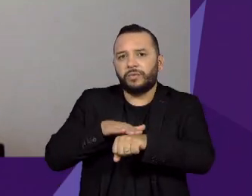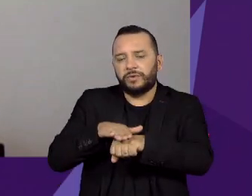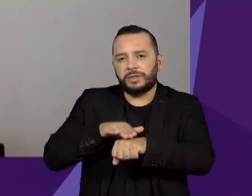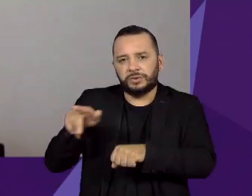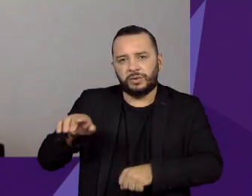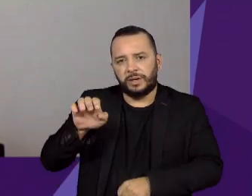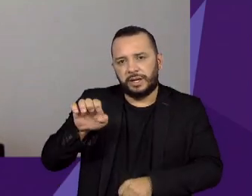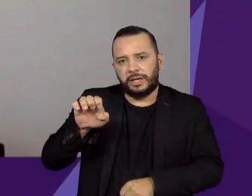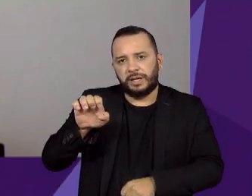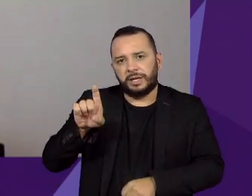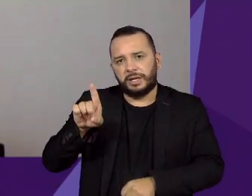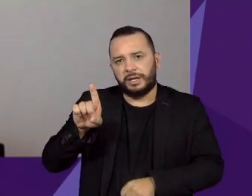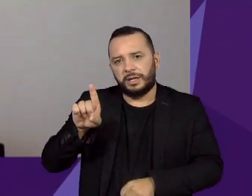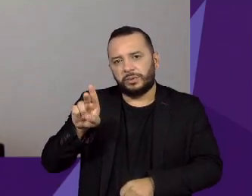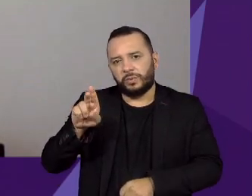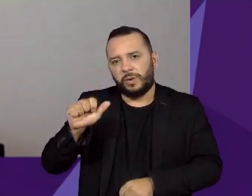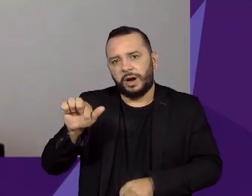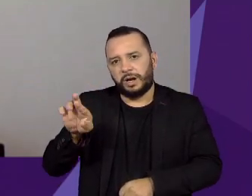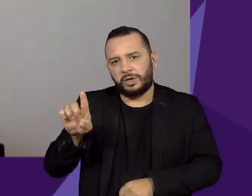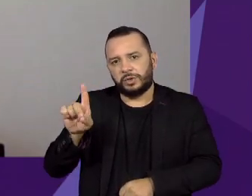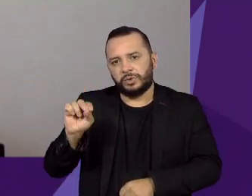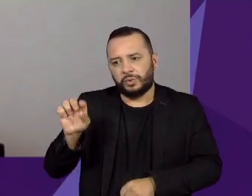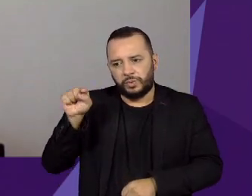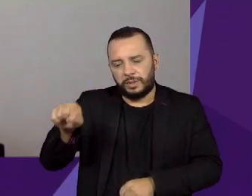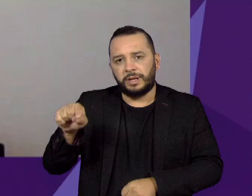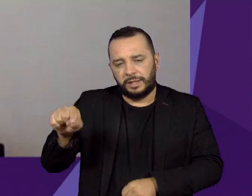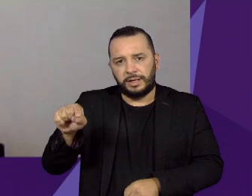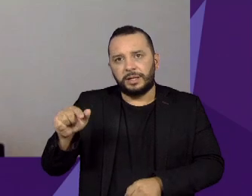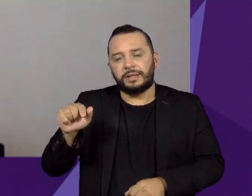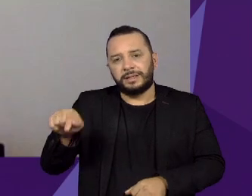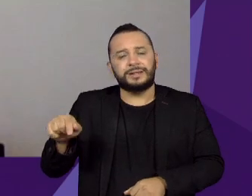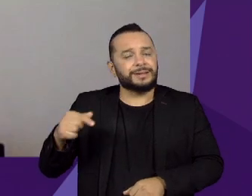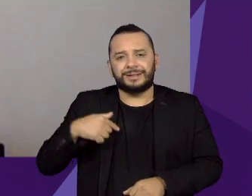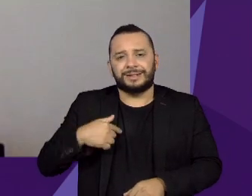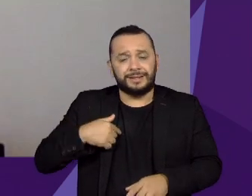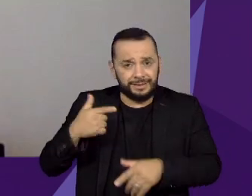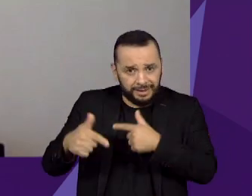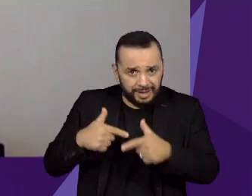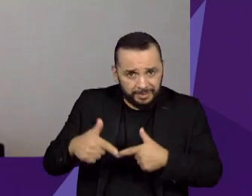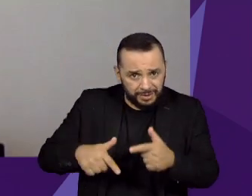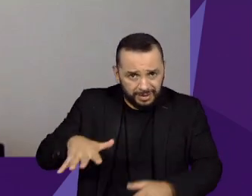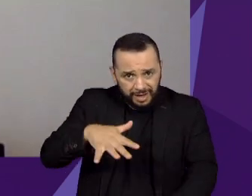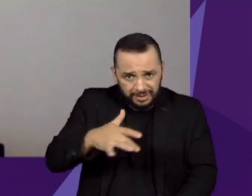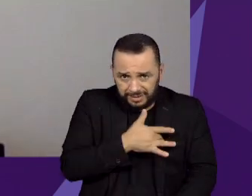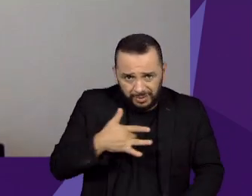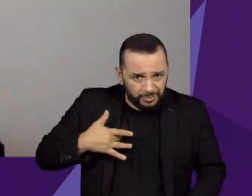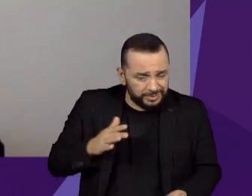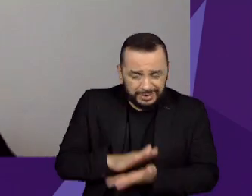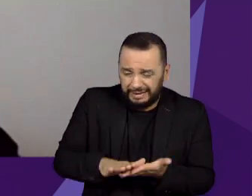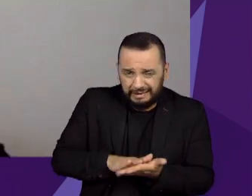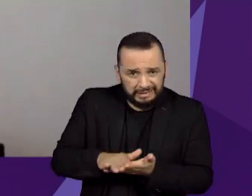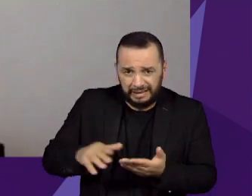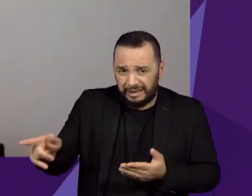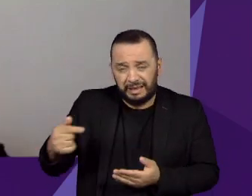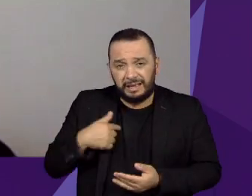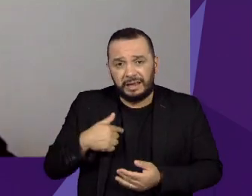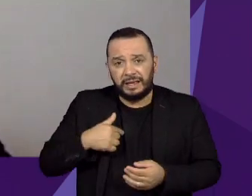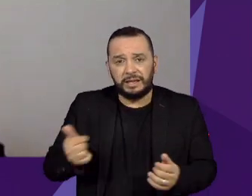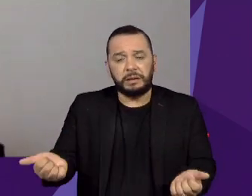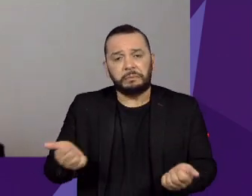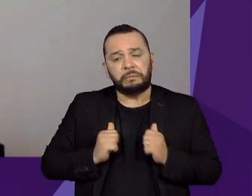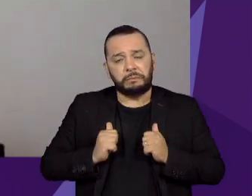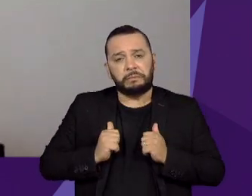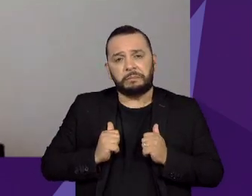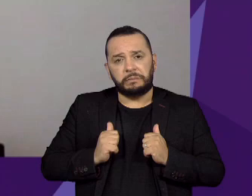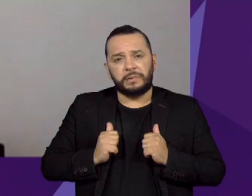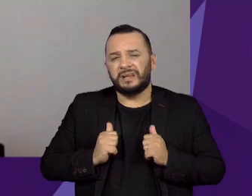a sensação que eu tenho é que ele entrou para ser o primeiro não ministro da Saúde da história do Ministério da Saúde, ou seja, retire o Ministério